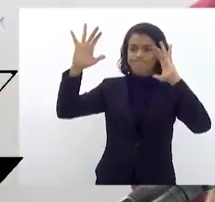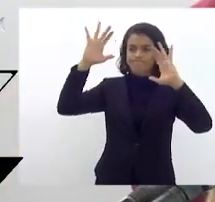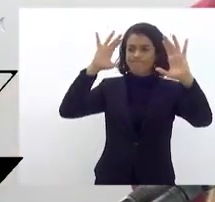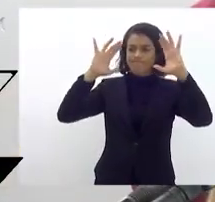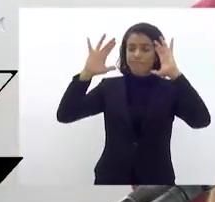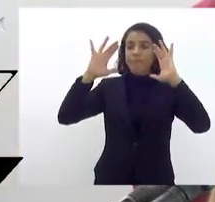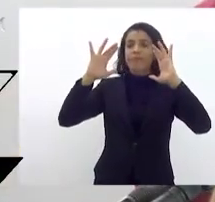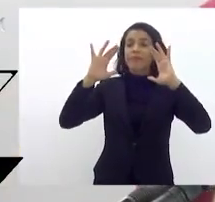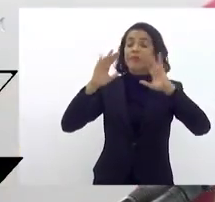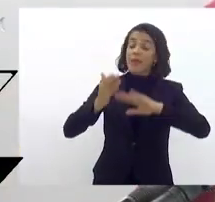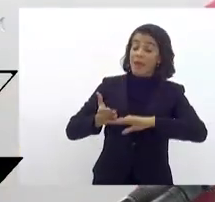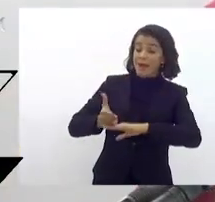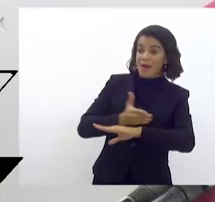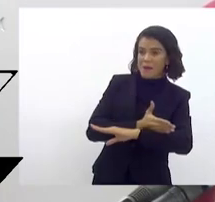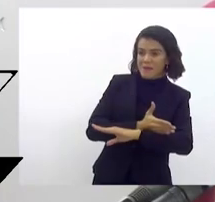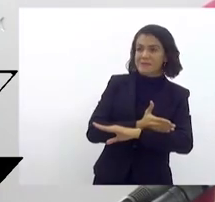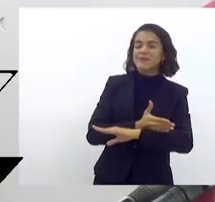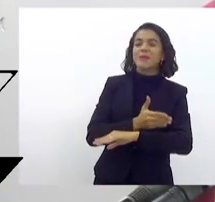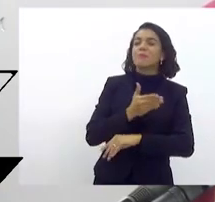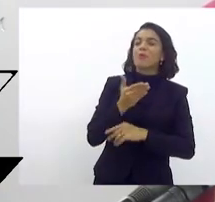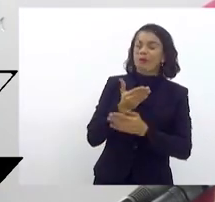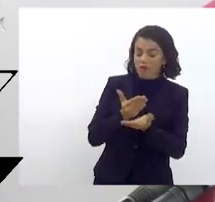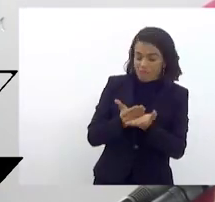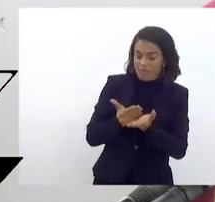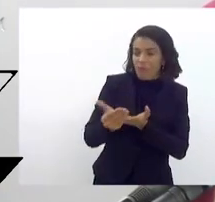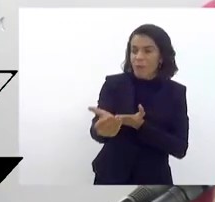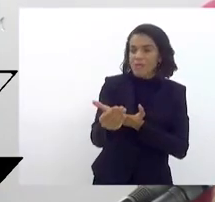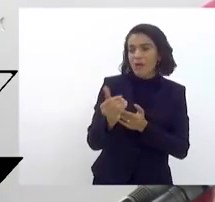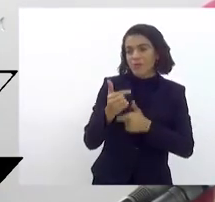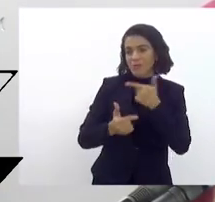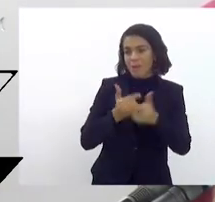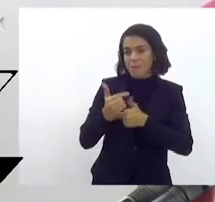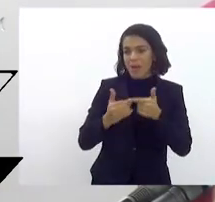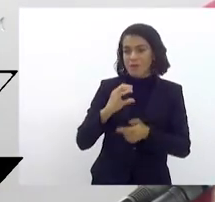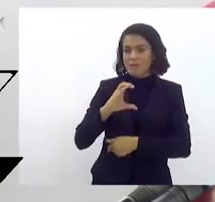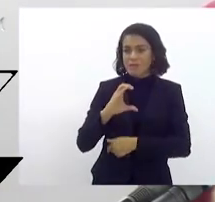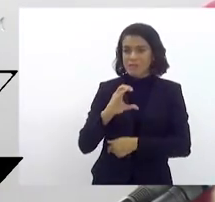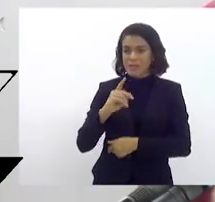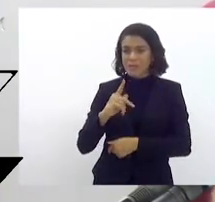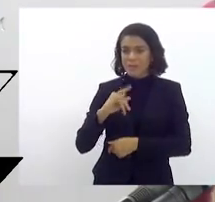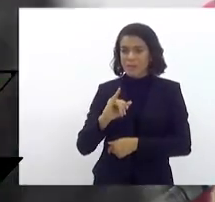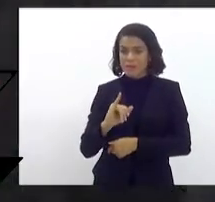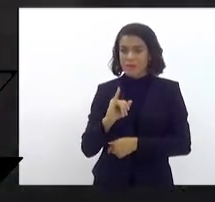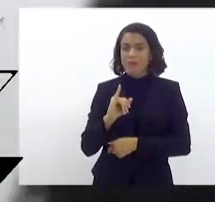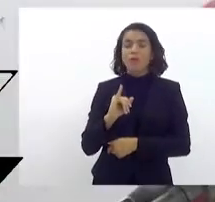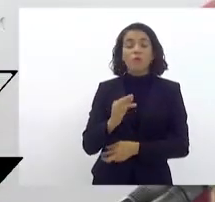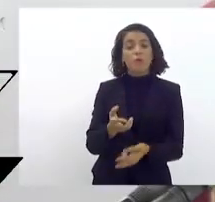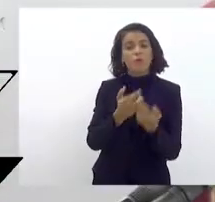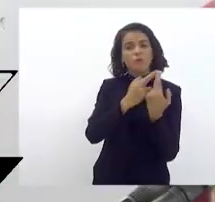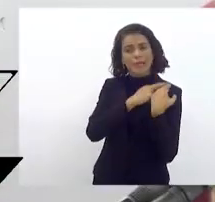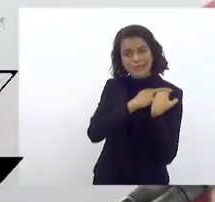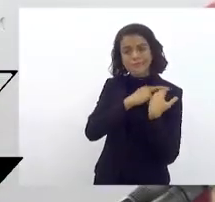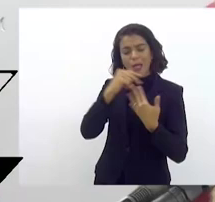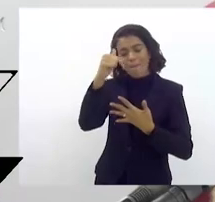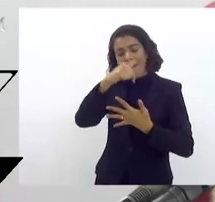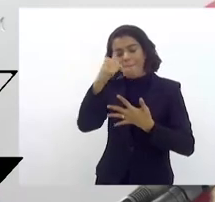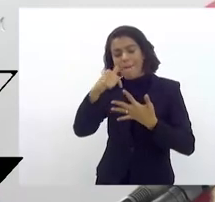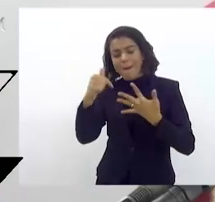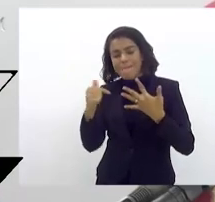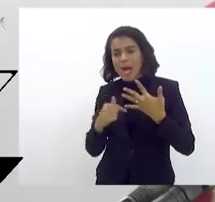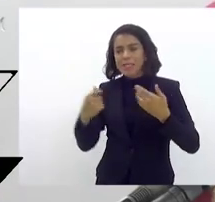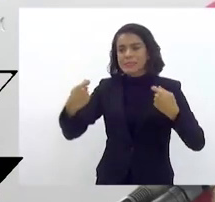preliminar mente no cpi que dei conta de com as responsabilidades e